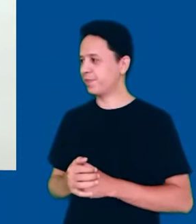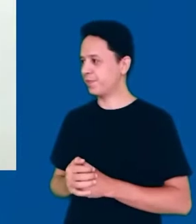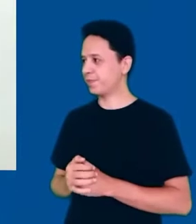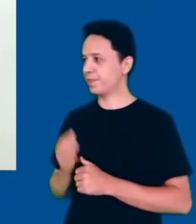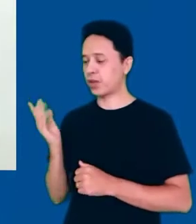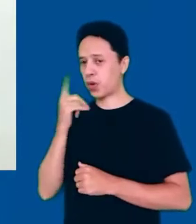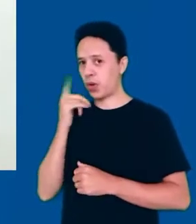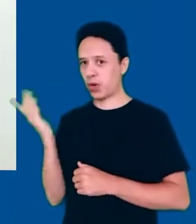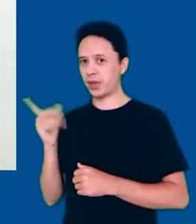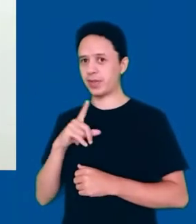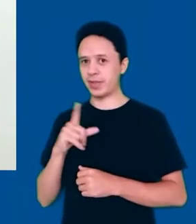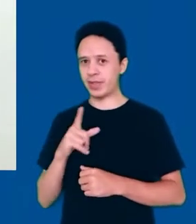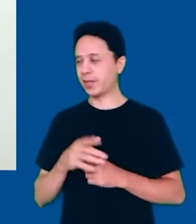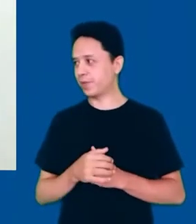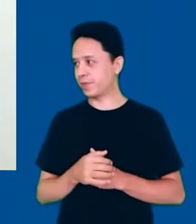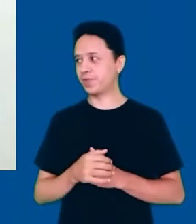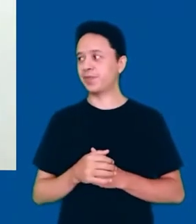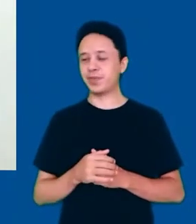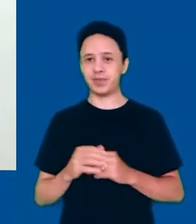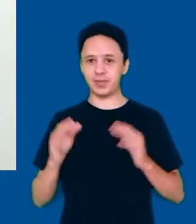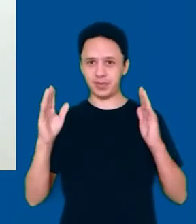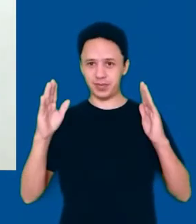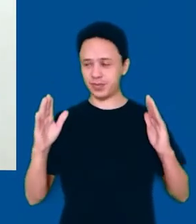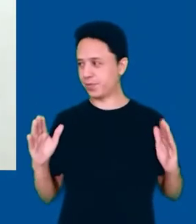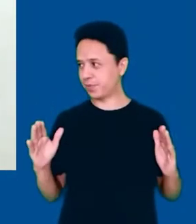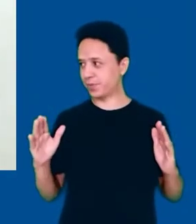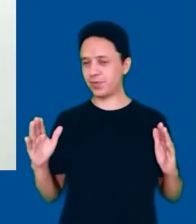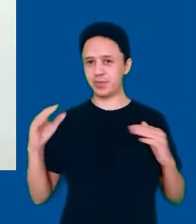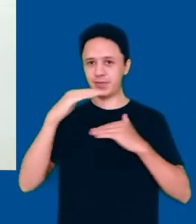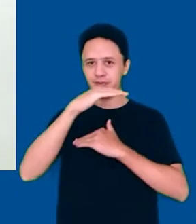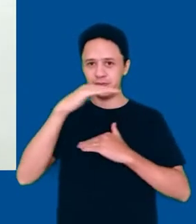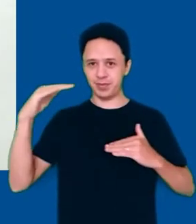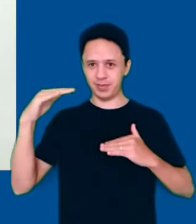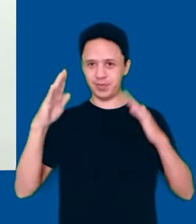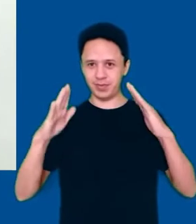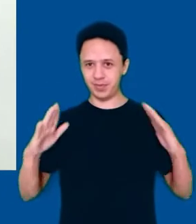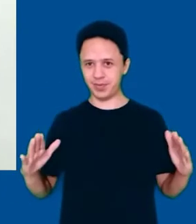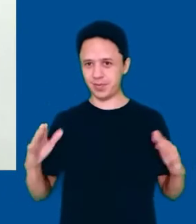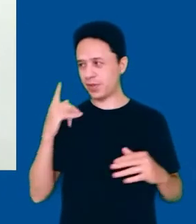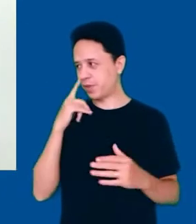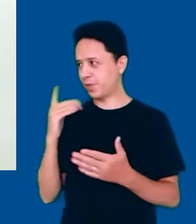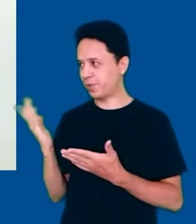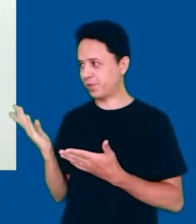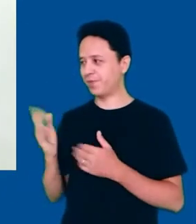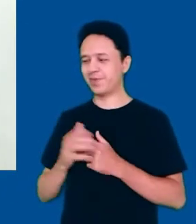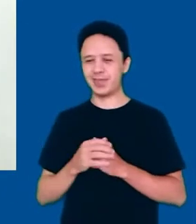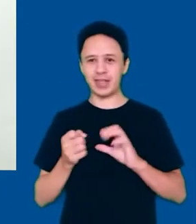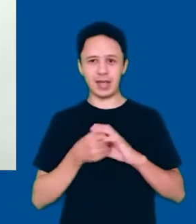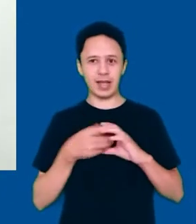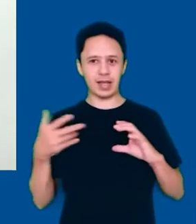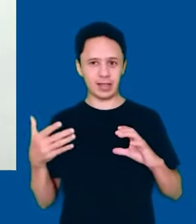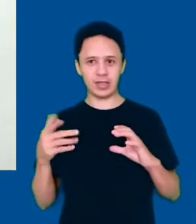elementos que eu já coloquei para o trapézio. Eu tenho então esse lado que é paralelo a esse lado, certo? Então a característica